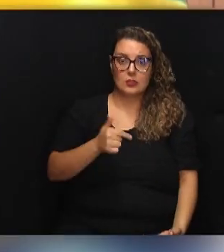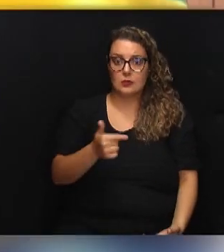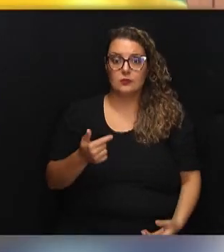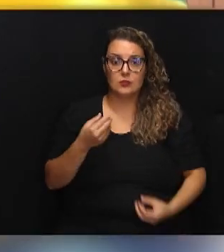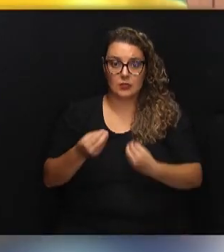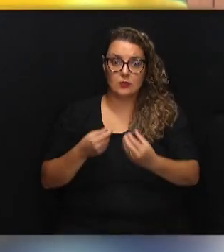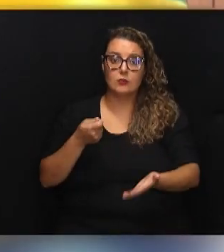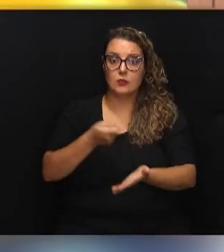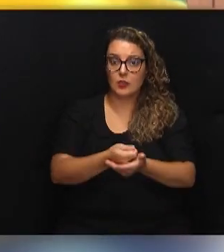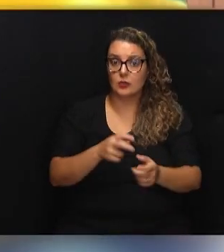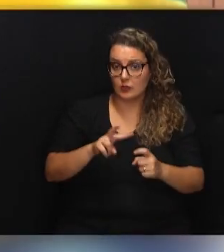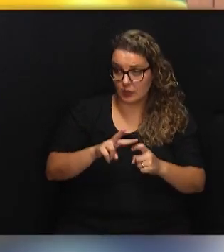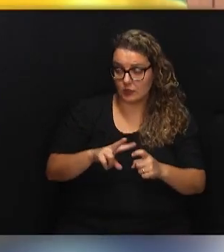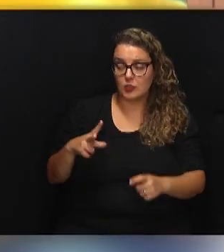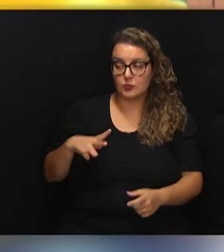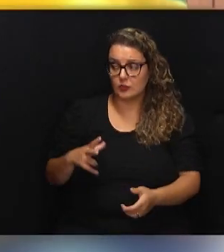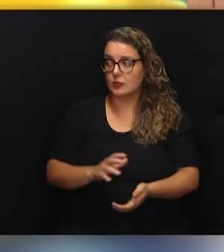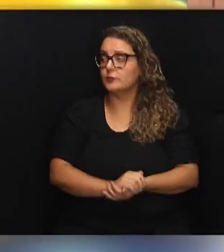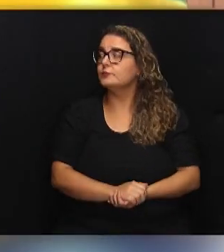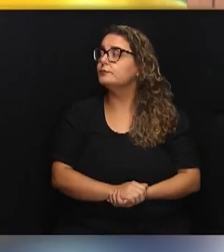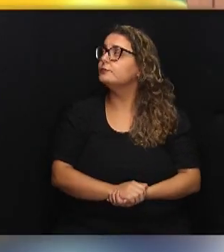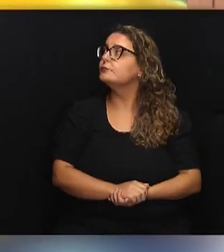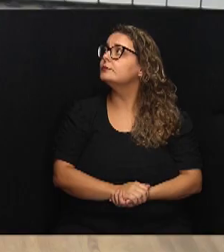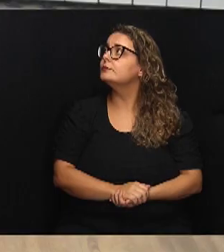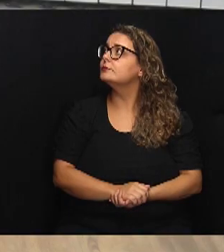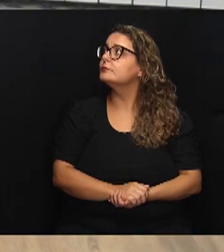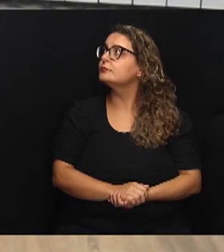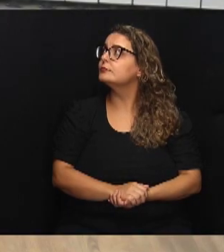pagar um veterinário particular.